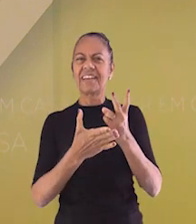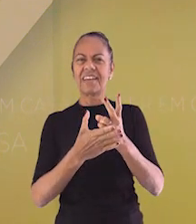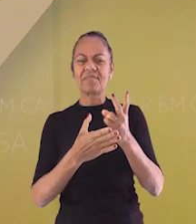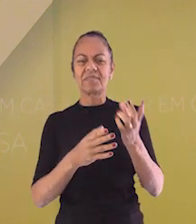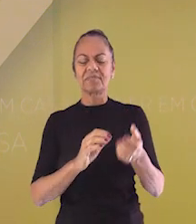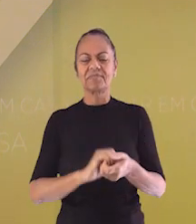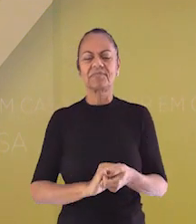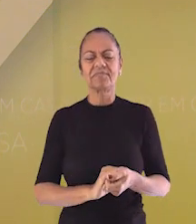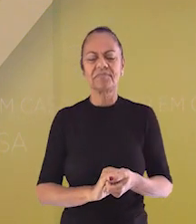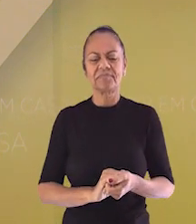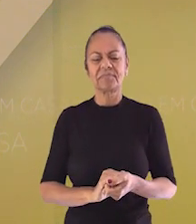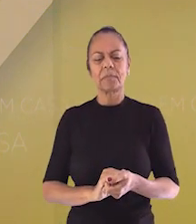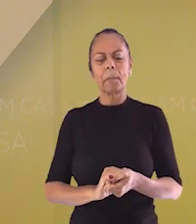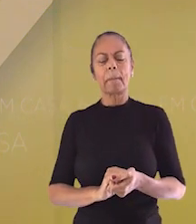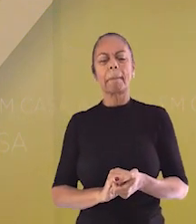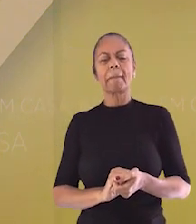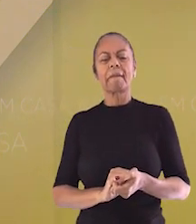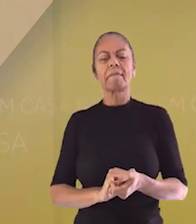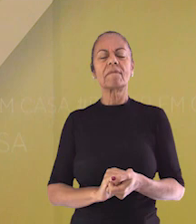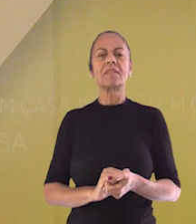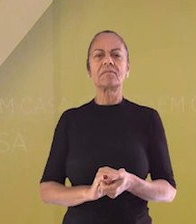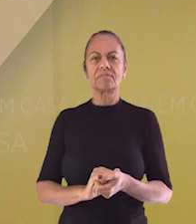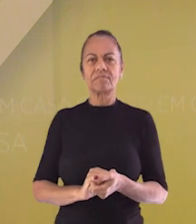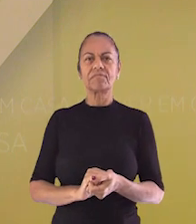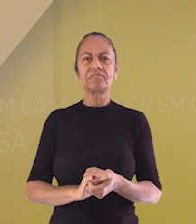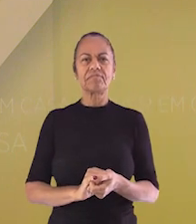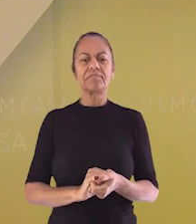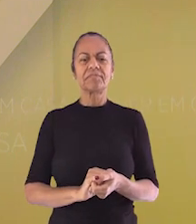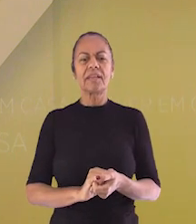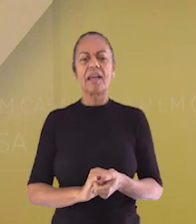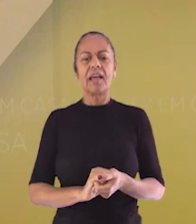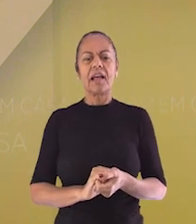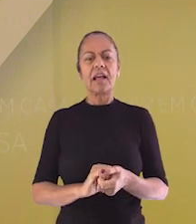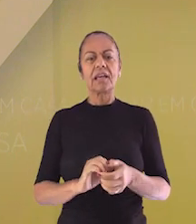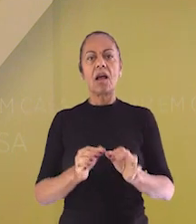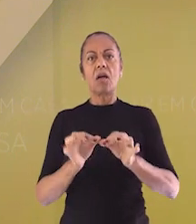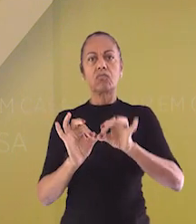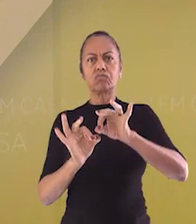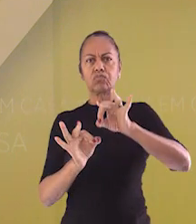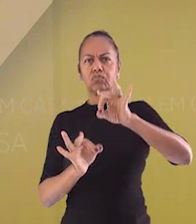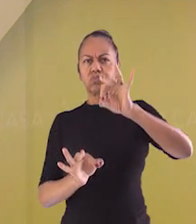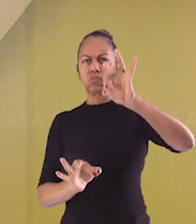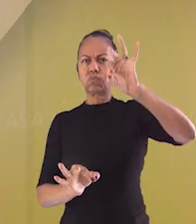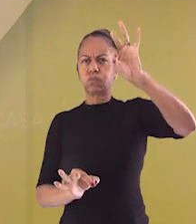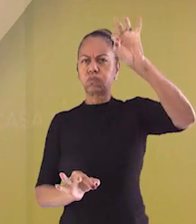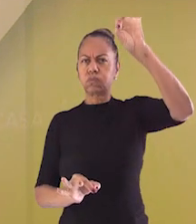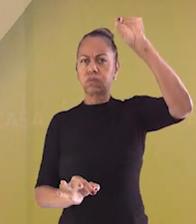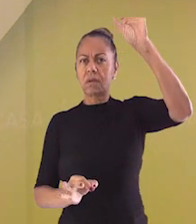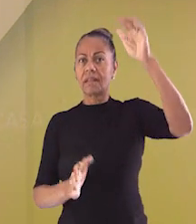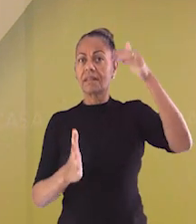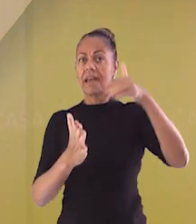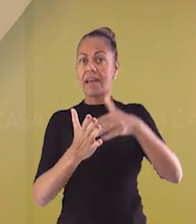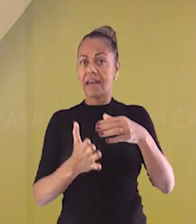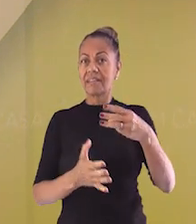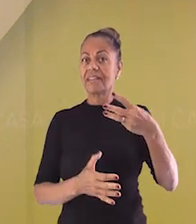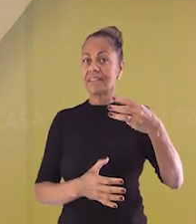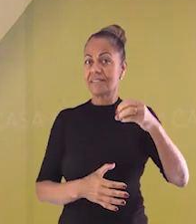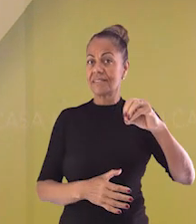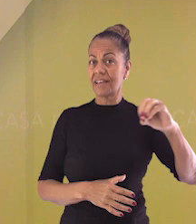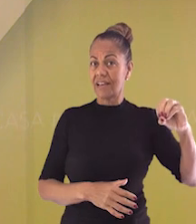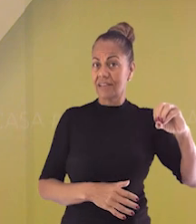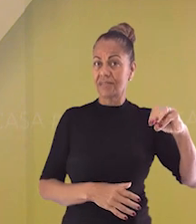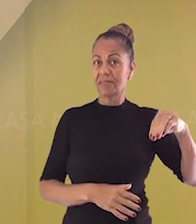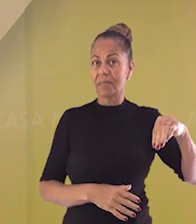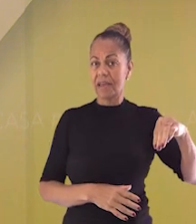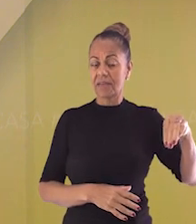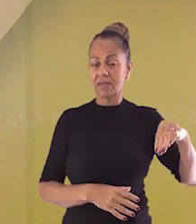Considera-se morro uma elevação no terreno de até 300 metros. Na imagem temos um morro muito